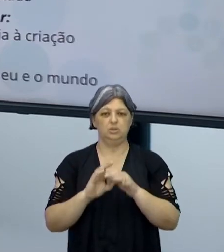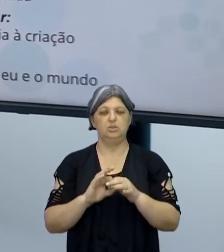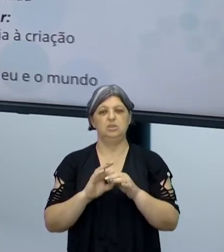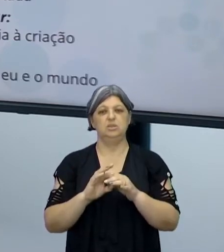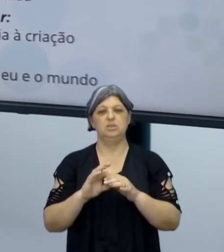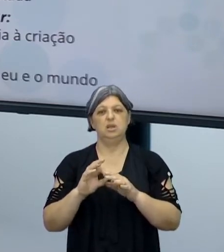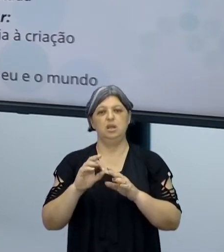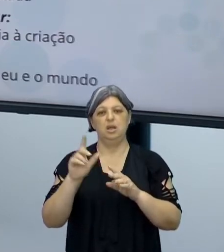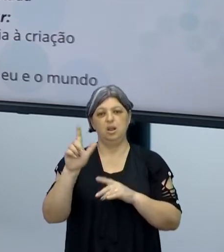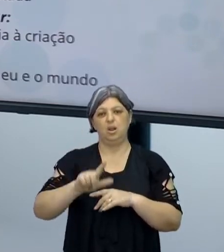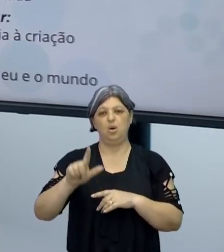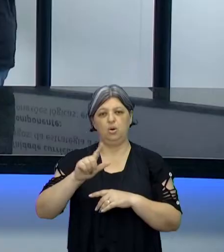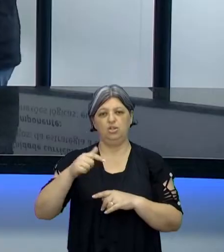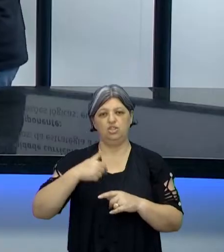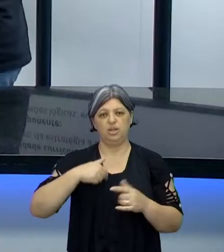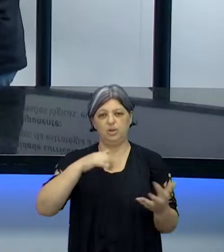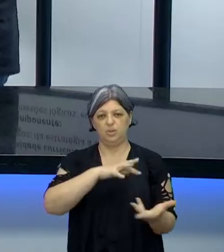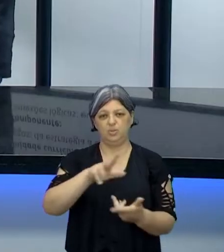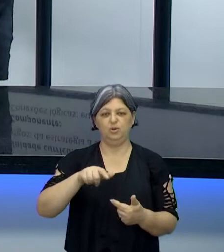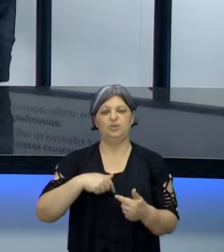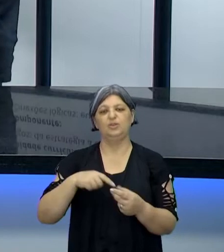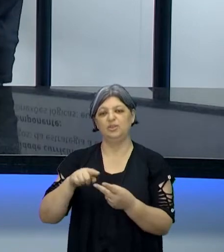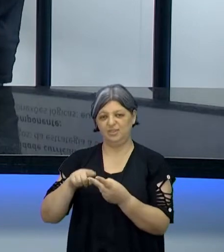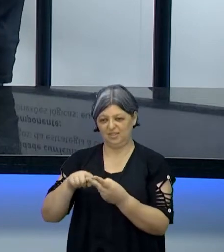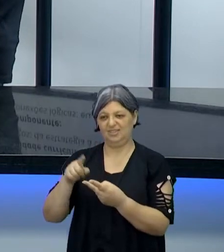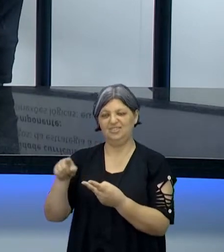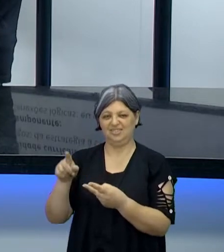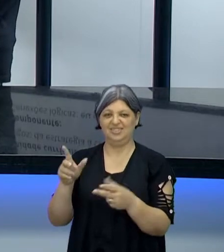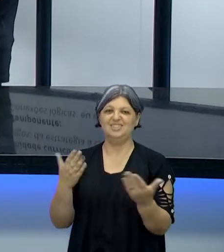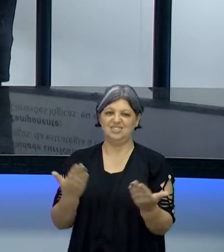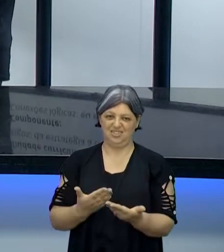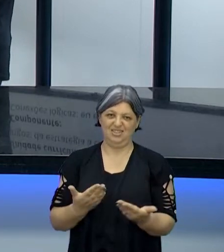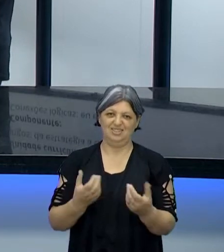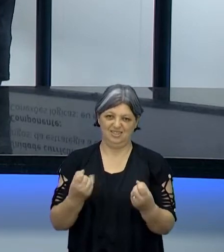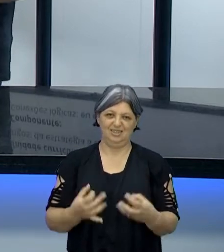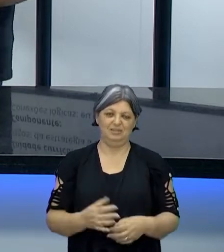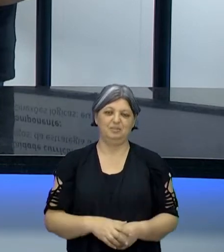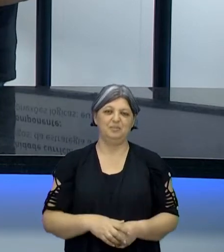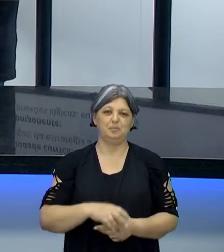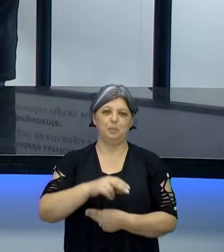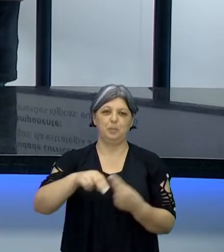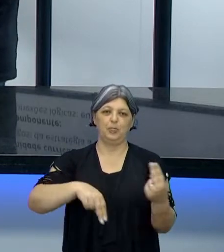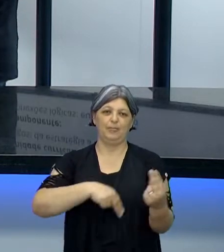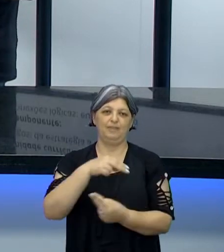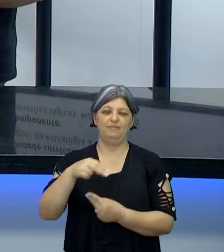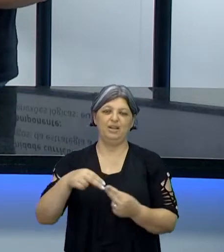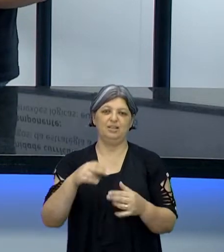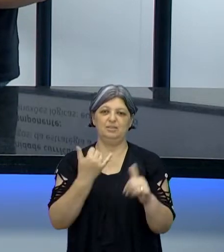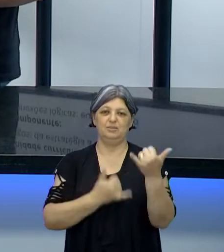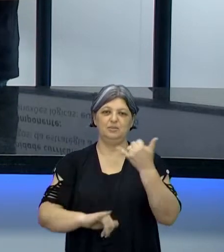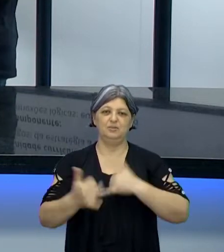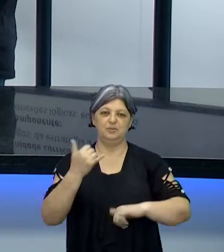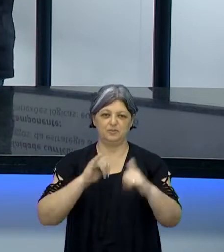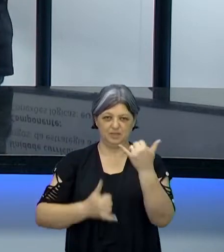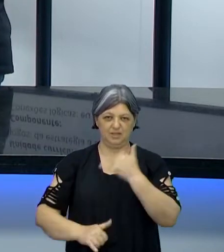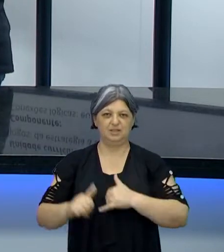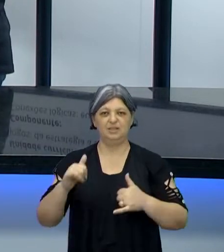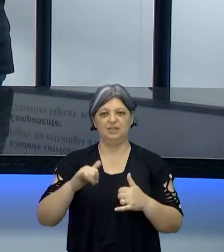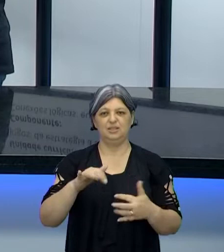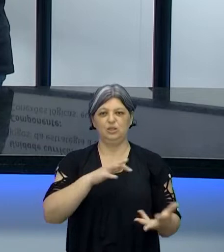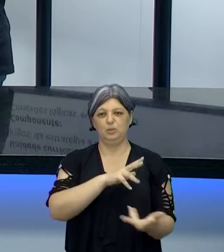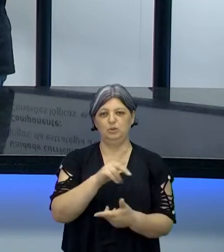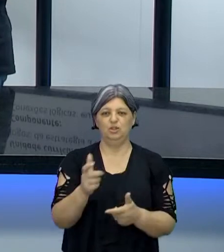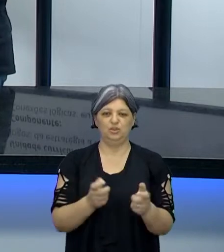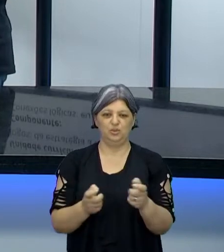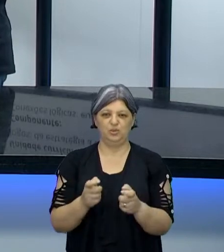eu e o mundo. Você tem o componente também que você acabou de falar, né? Universo elétrico no mundo dos jogos. Exato. Né? Eu sempre falei